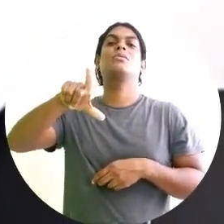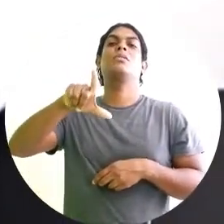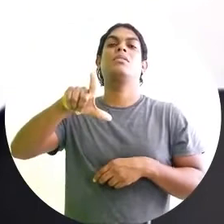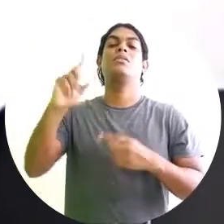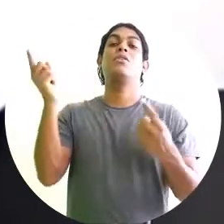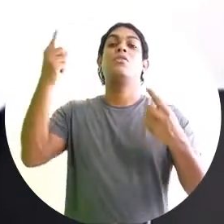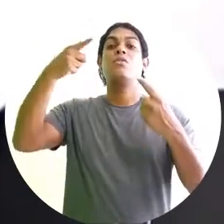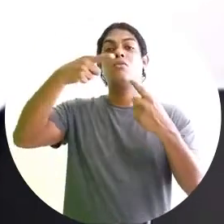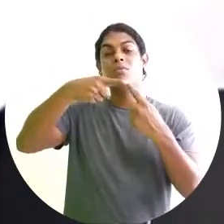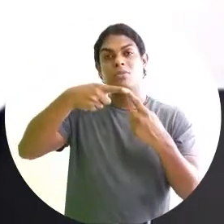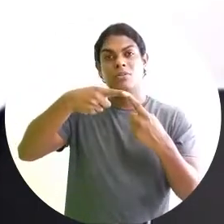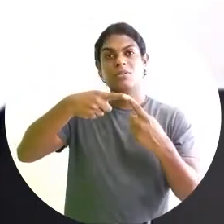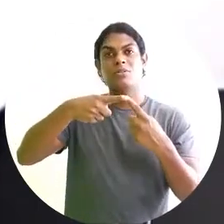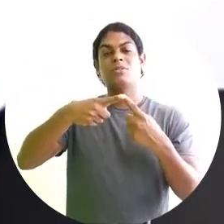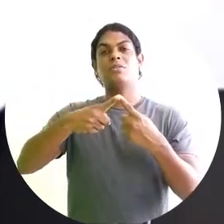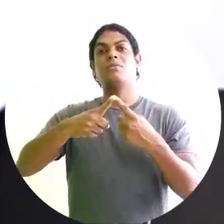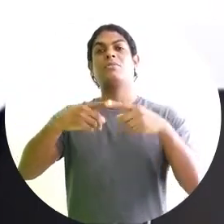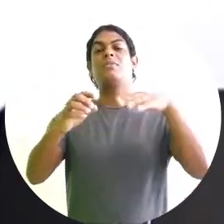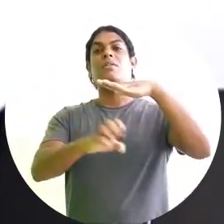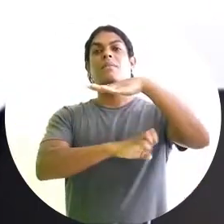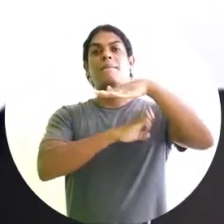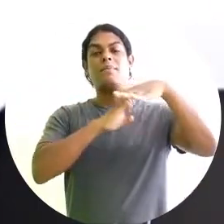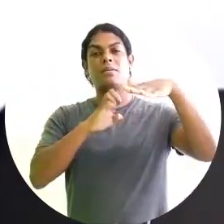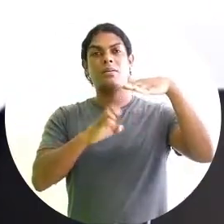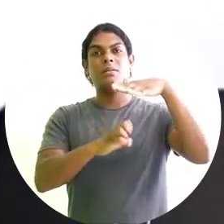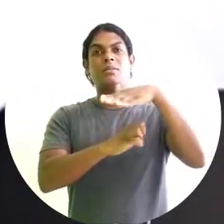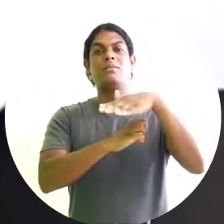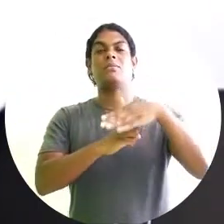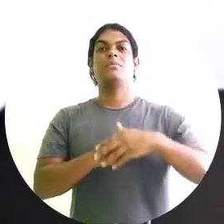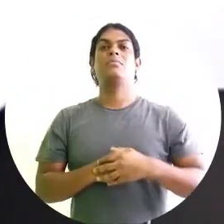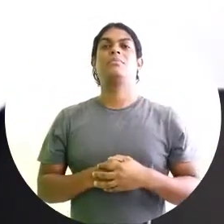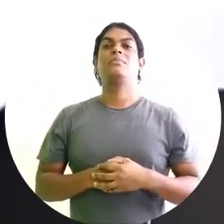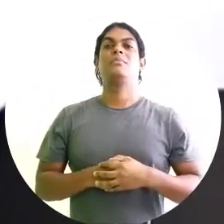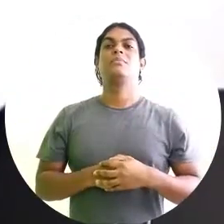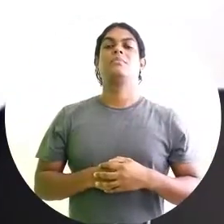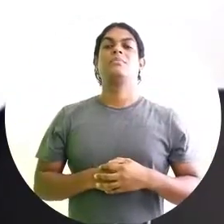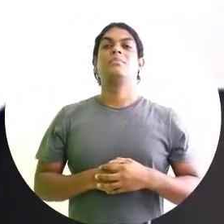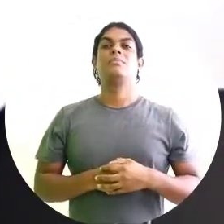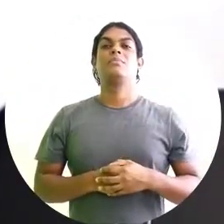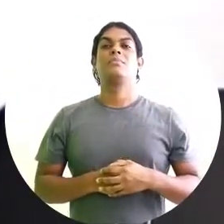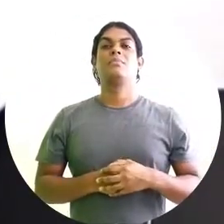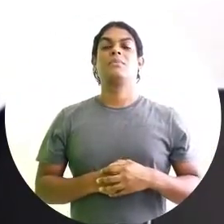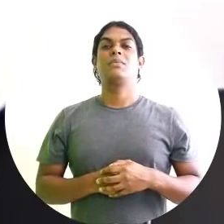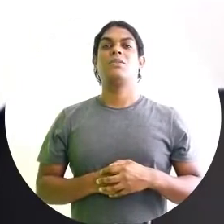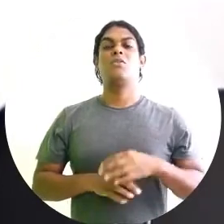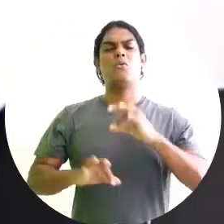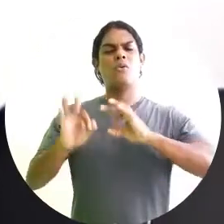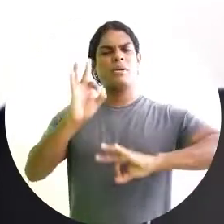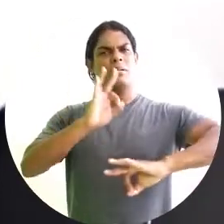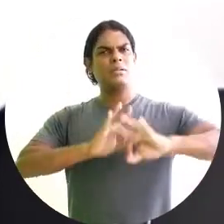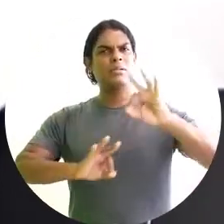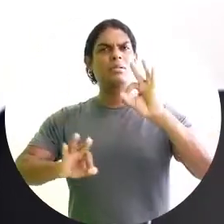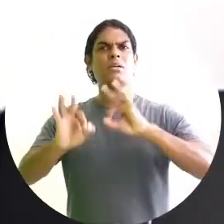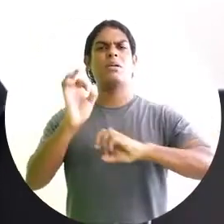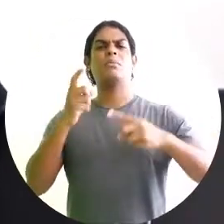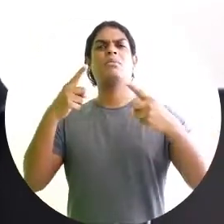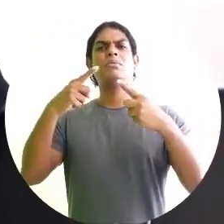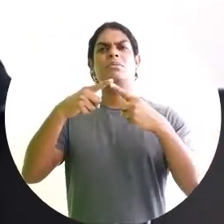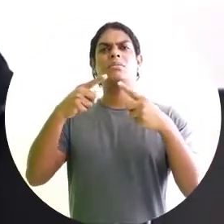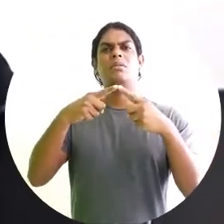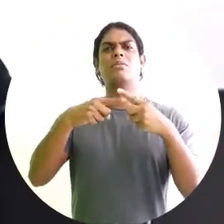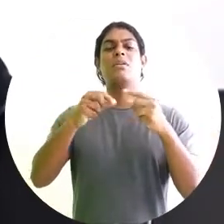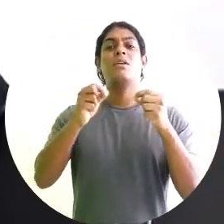são os resultados? Os objetivos organizacionais transmitidos, almejados pela organização através